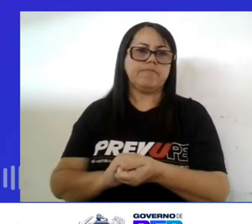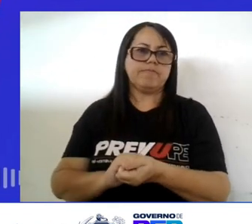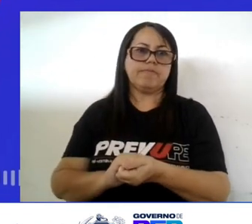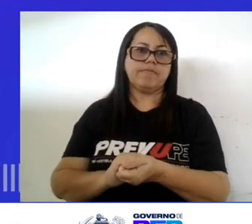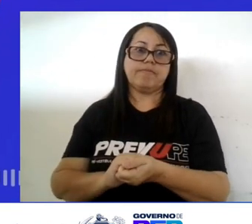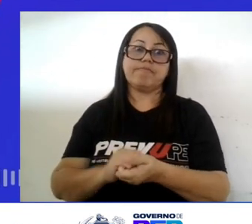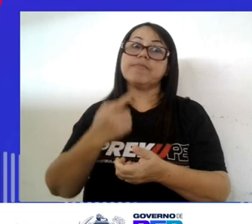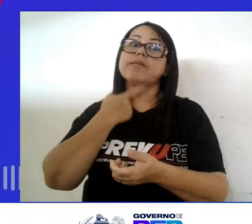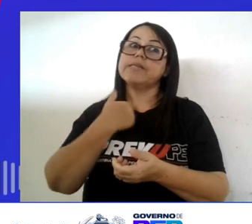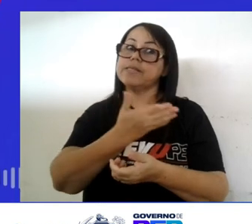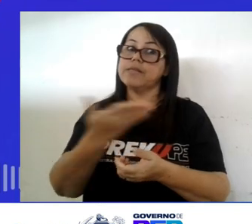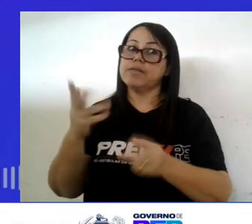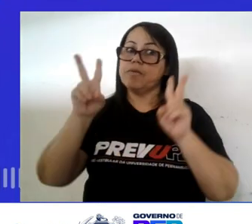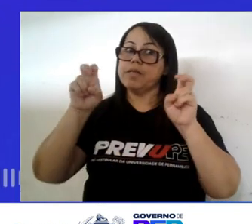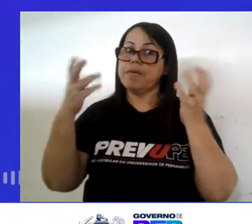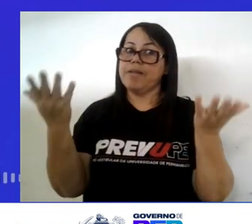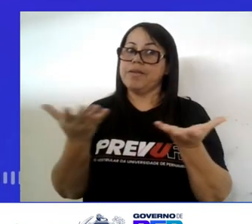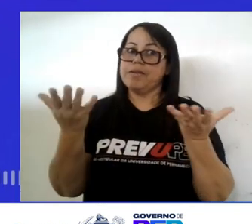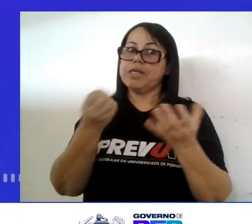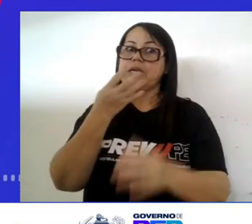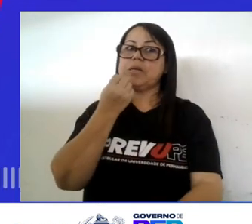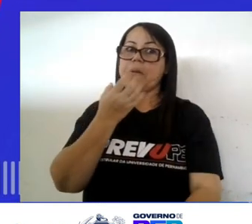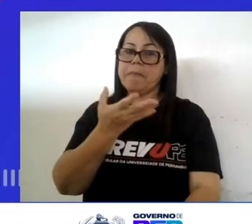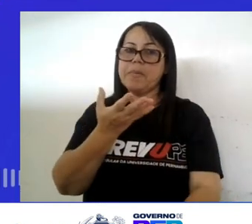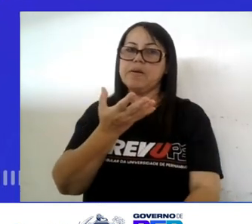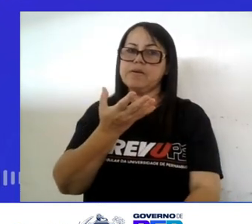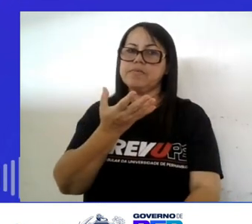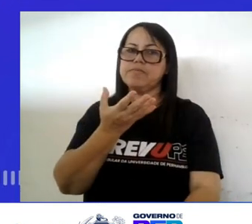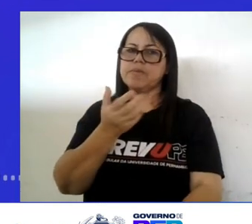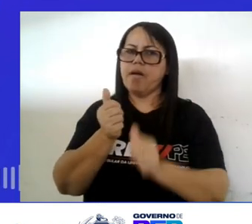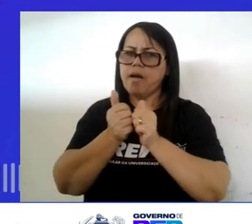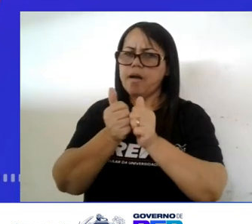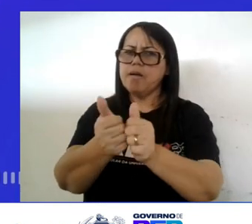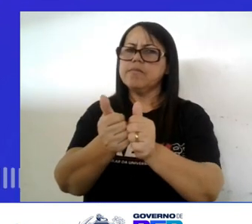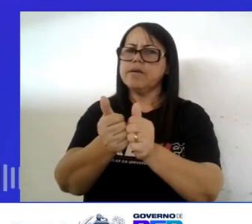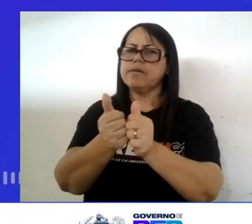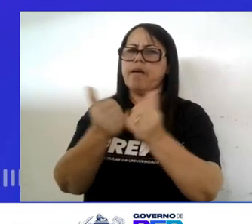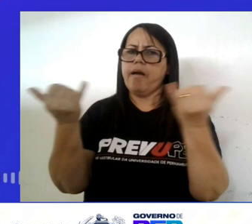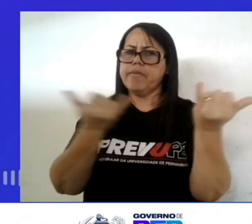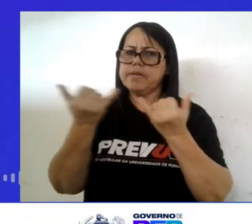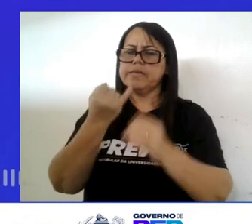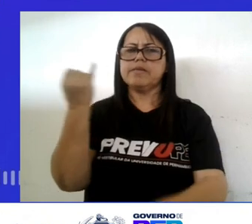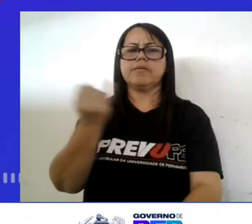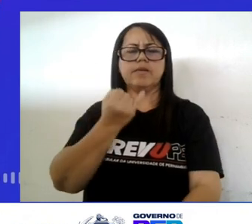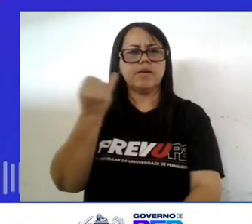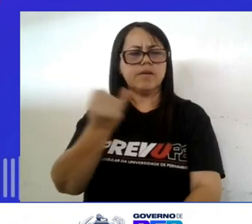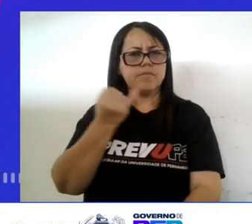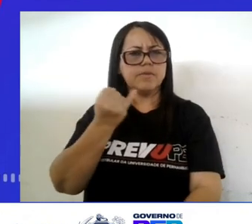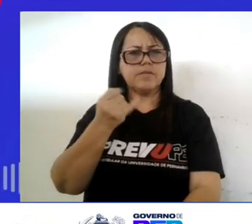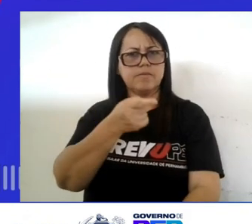tema de hoje tenha sido proveitoso não deixem de acompanhar as notícias fiquem bem